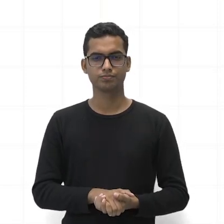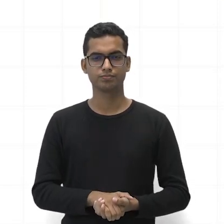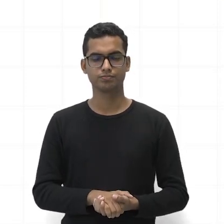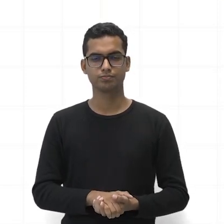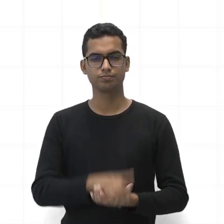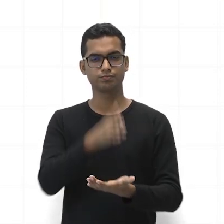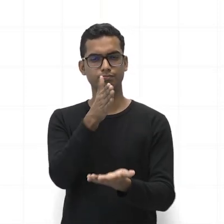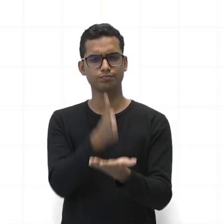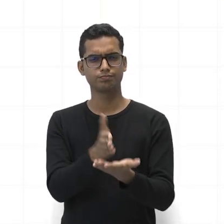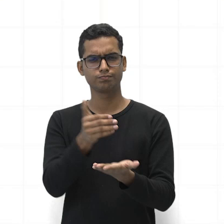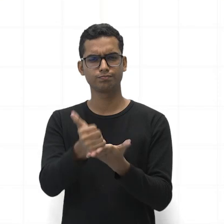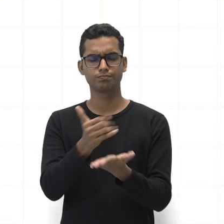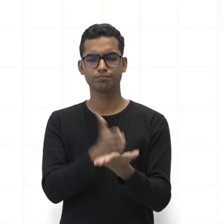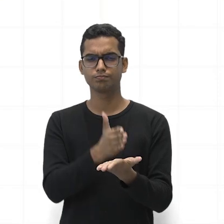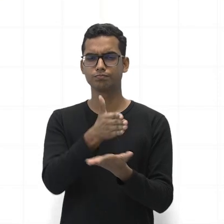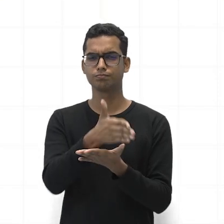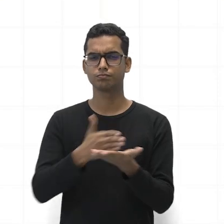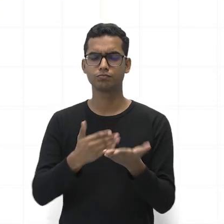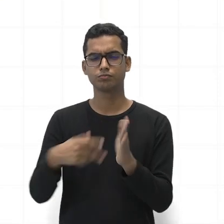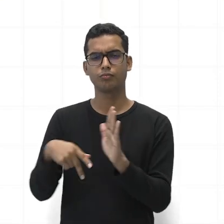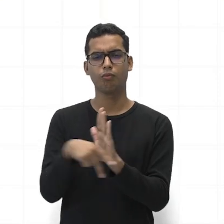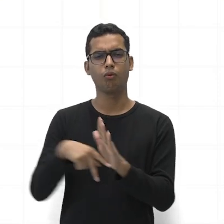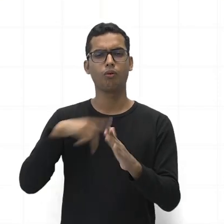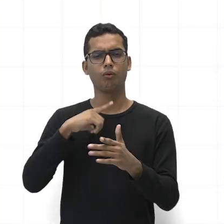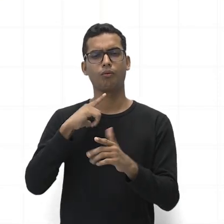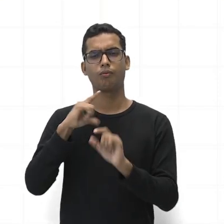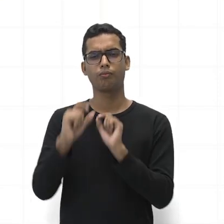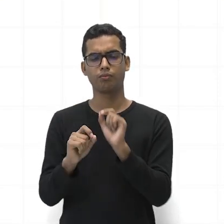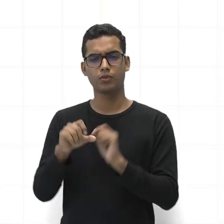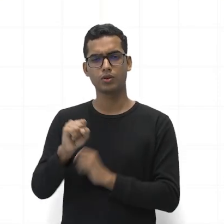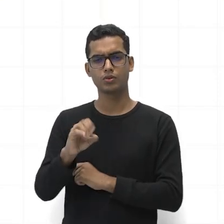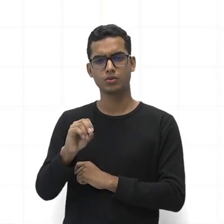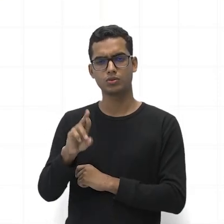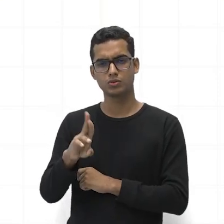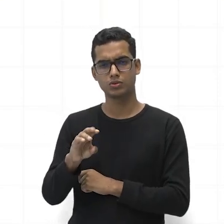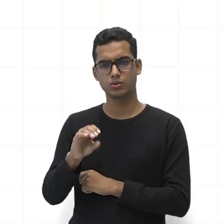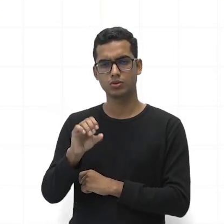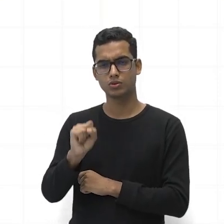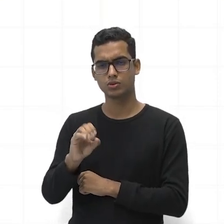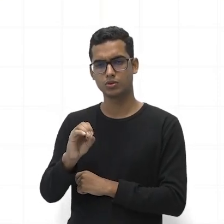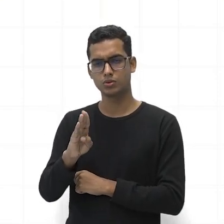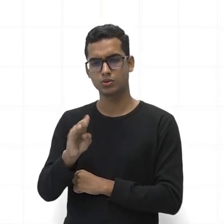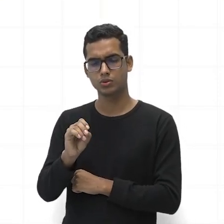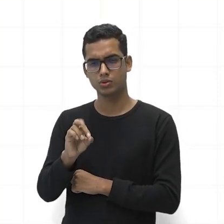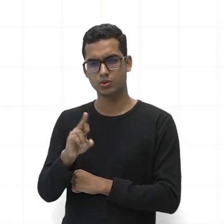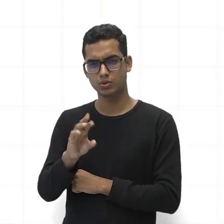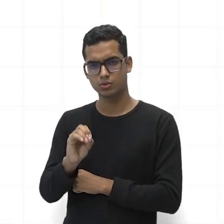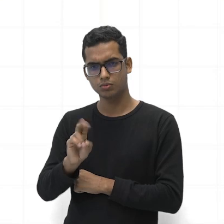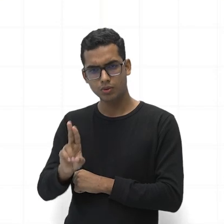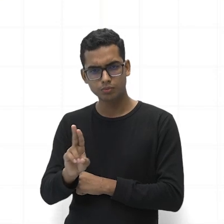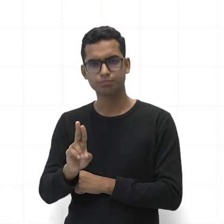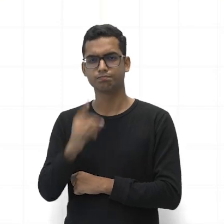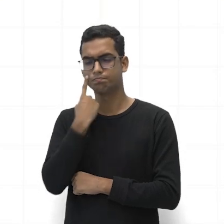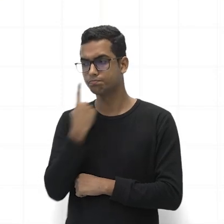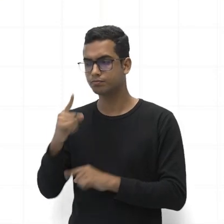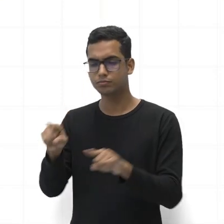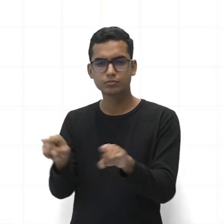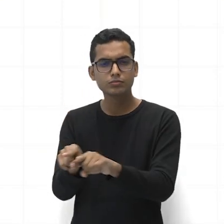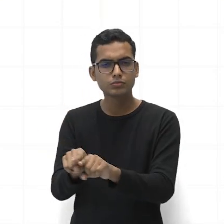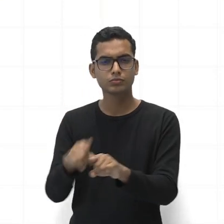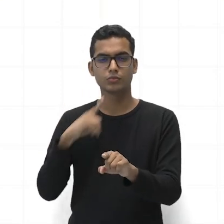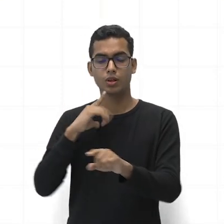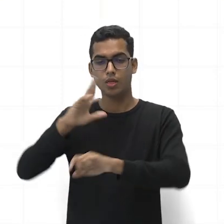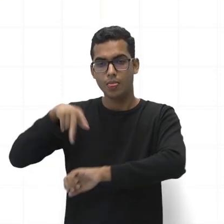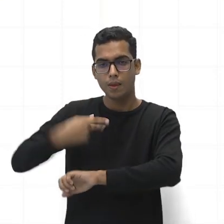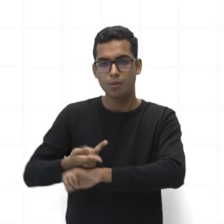Repartindo o que sobrou entre Pedro e Isabela, olha só, Depois do almoço, Pedro e Isabela comeram o pedaço